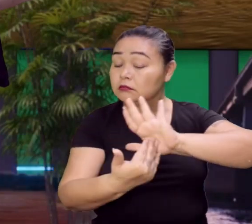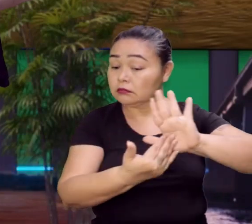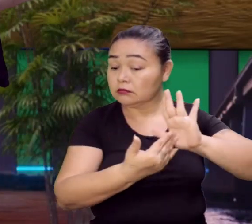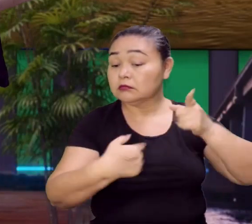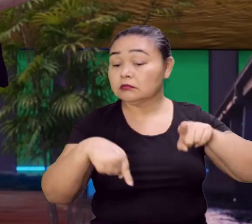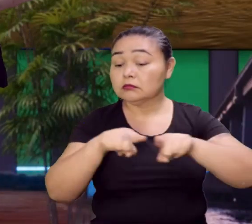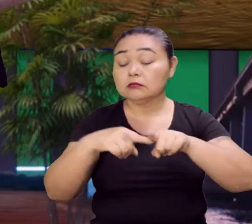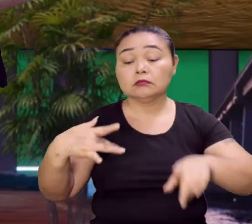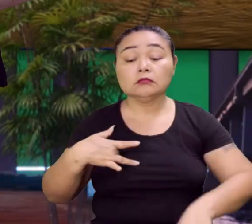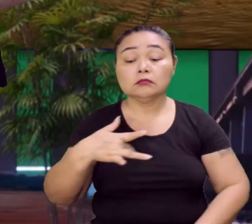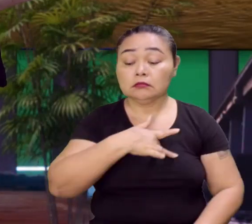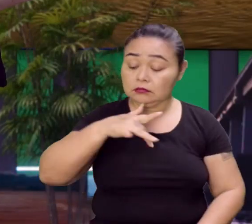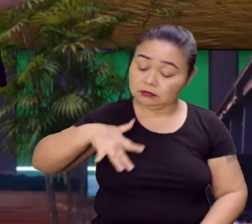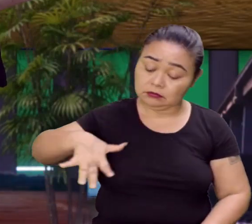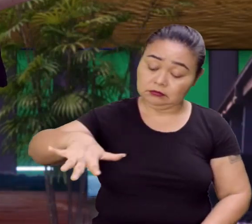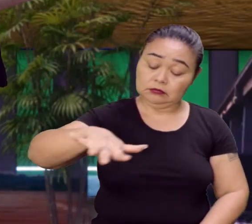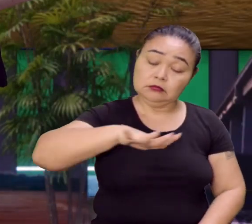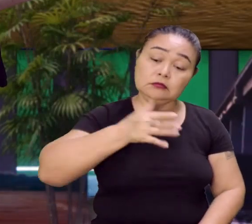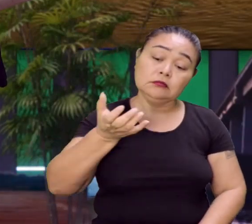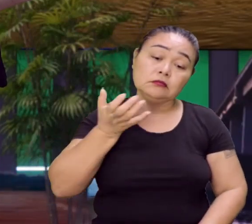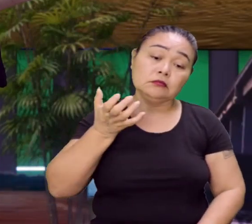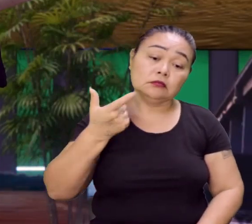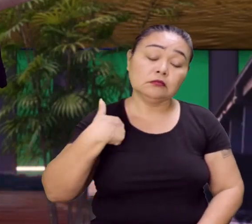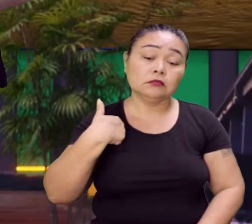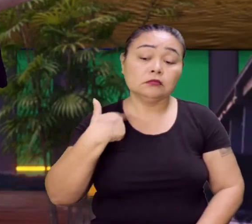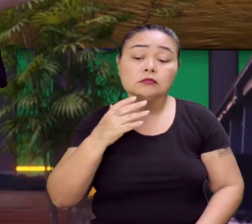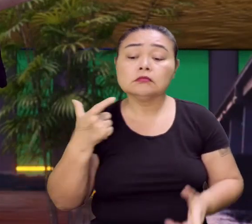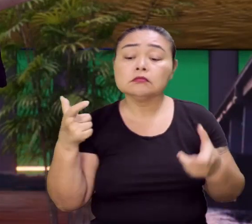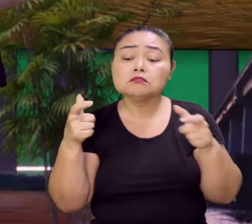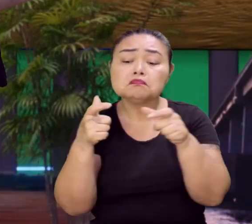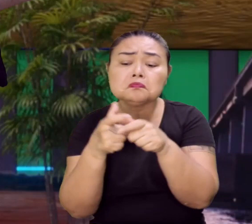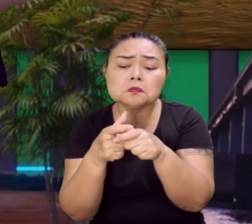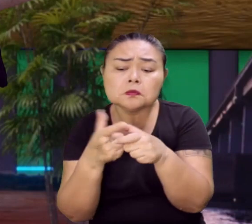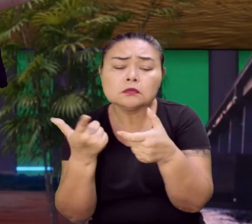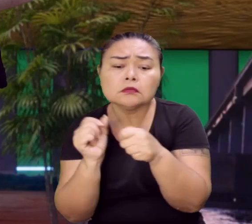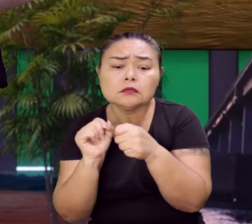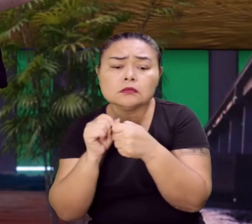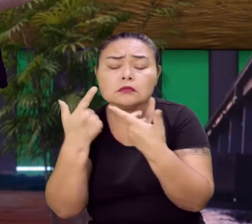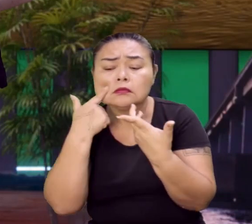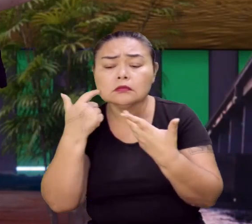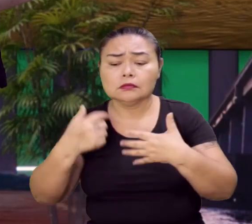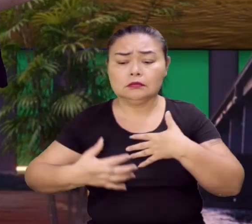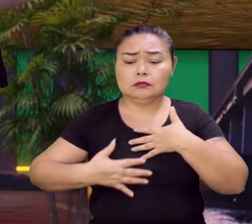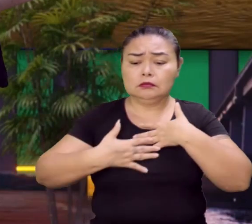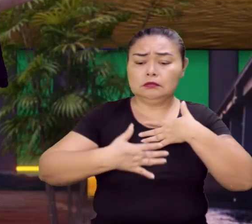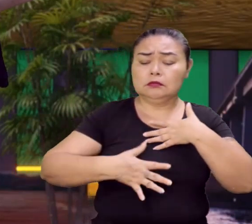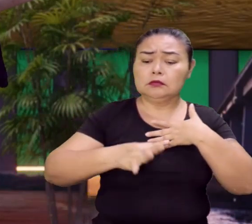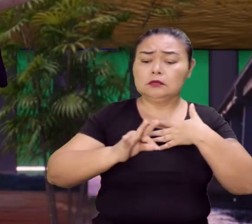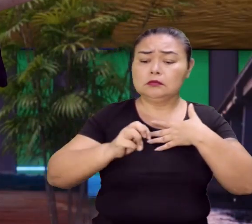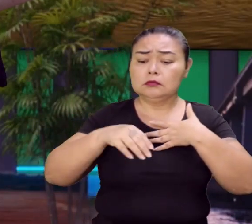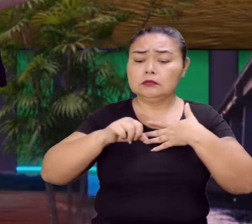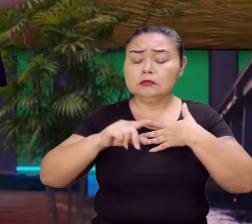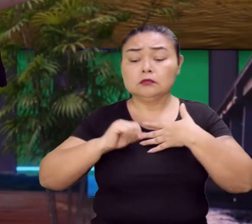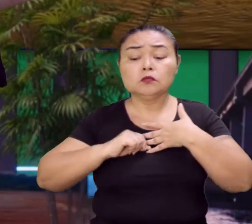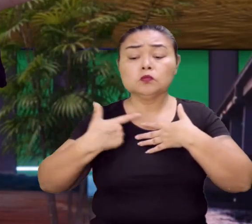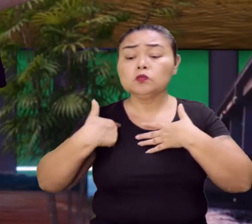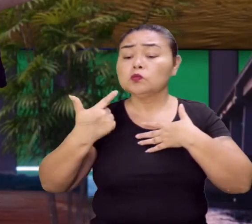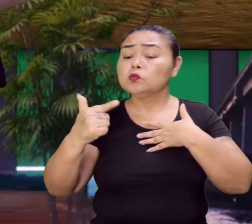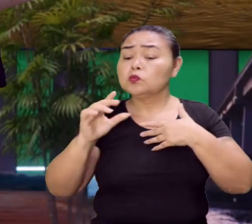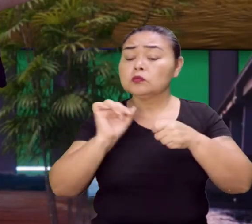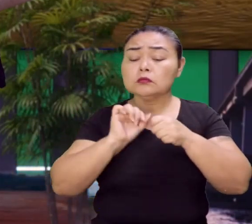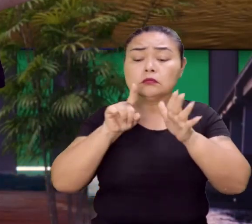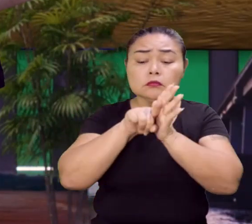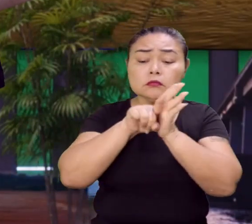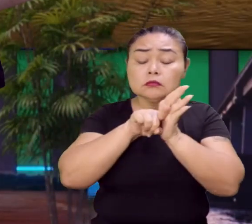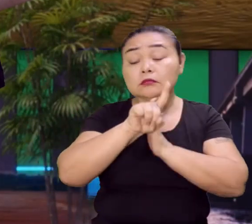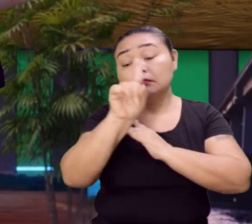saúde. Por exemplo, alguém pode estar numa cidade pequena, vou fazer uma tomografia, e aquela cidade pequena não tem. Aí tem